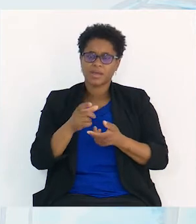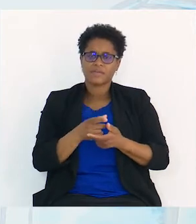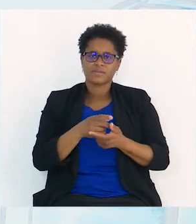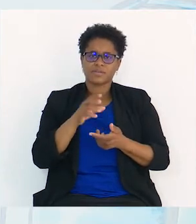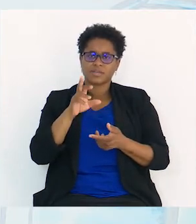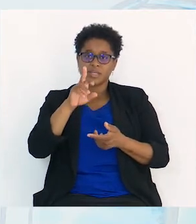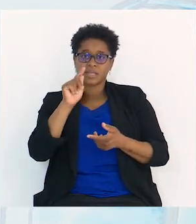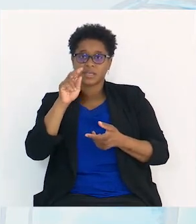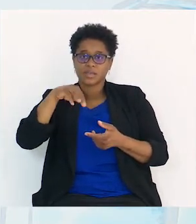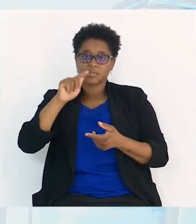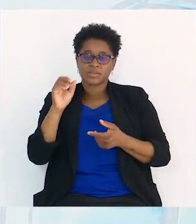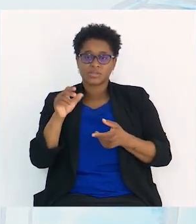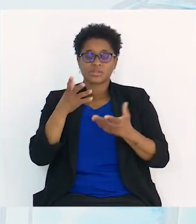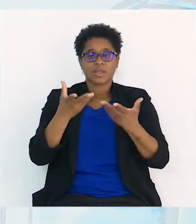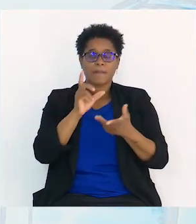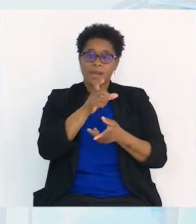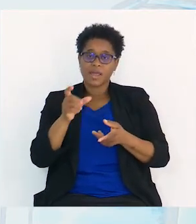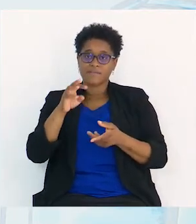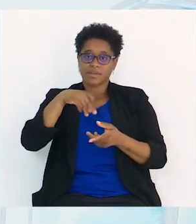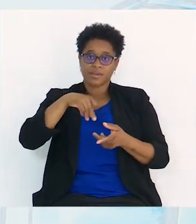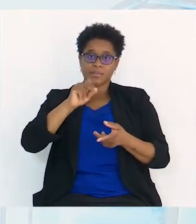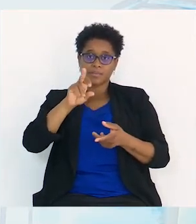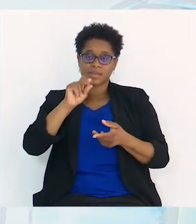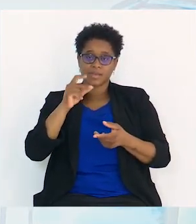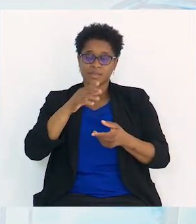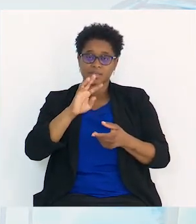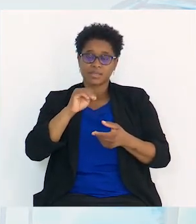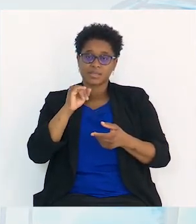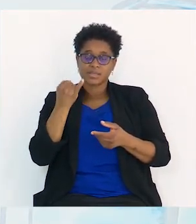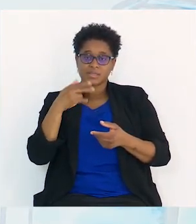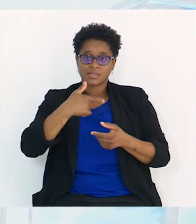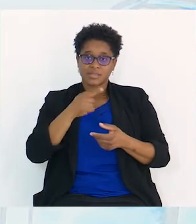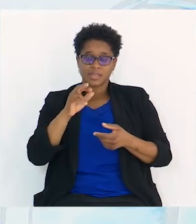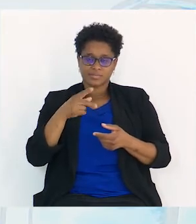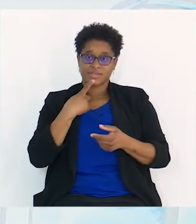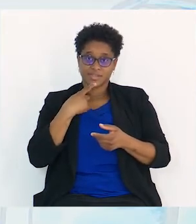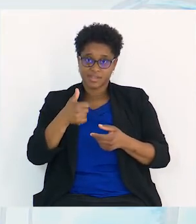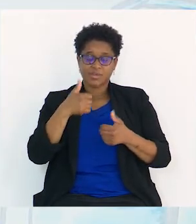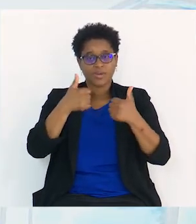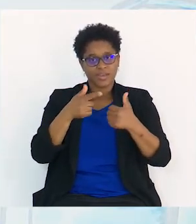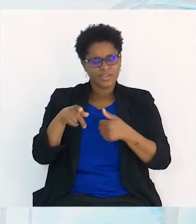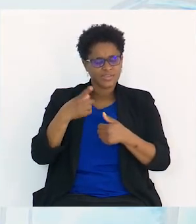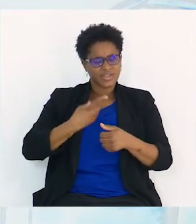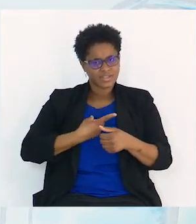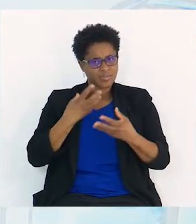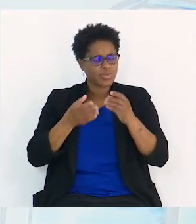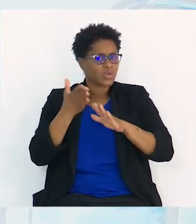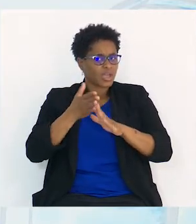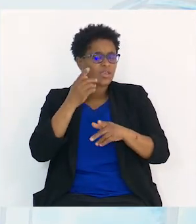palavra parasintética. Certo? Ok. Isto vai ser assim muito rápido,